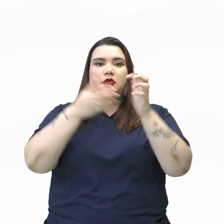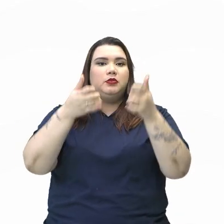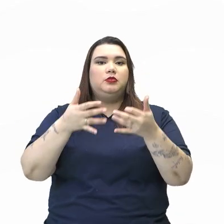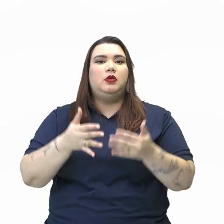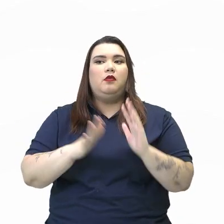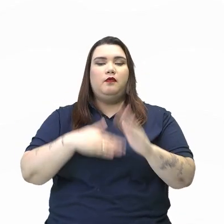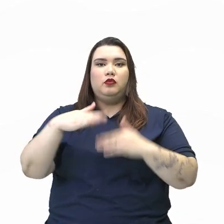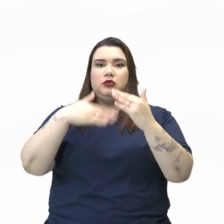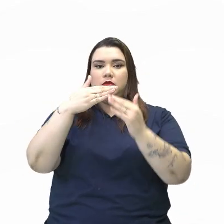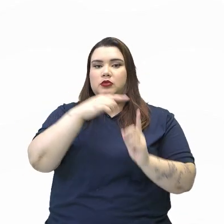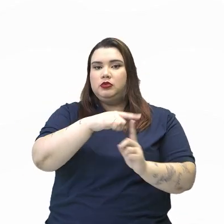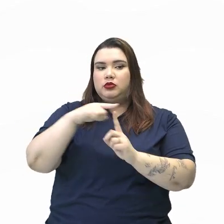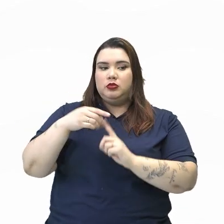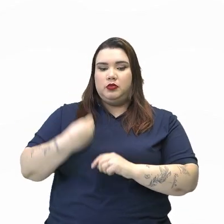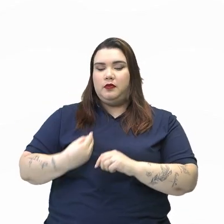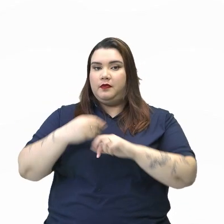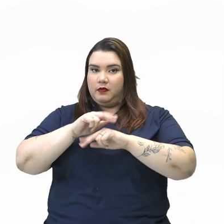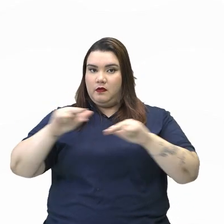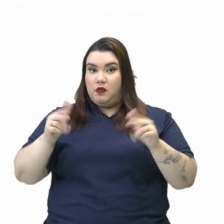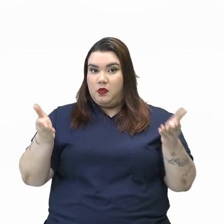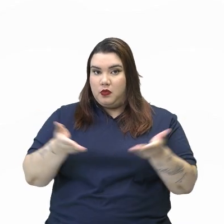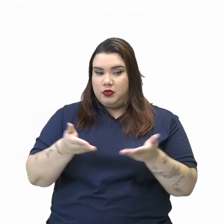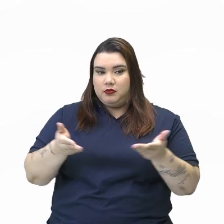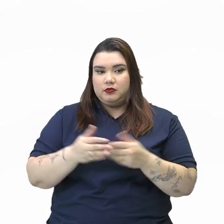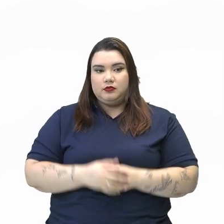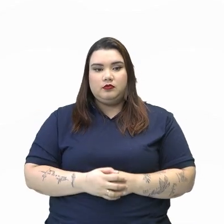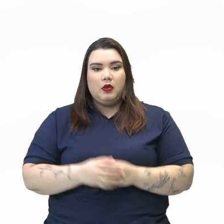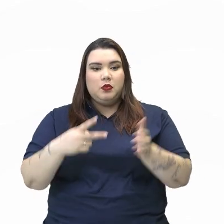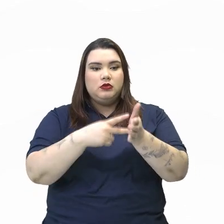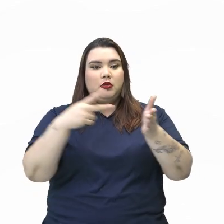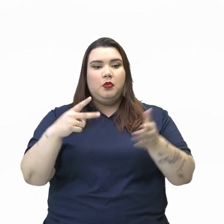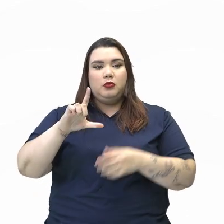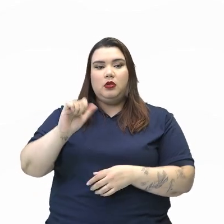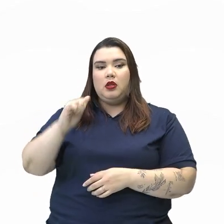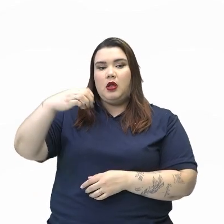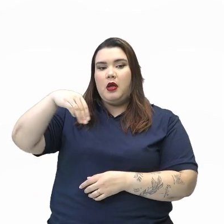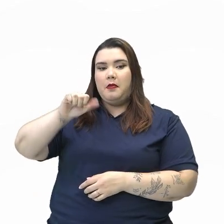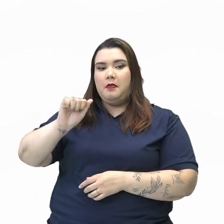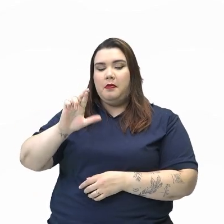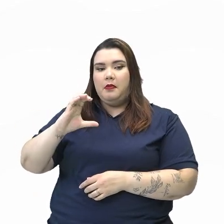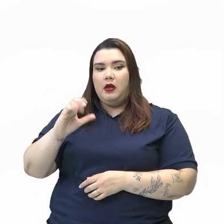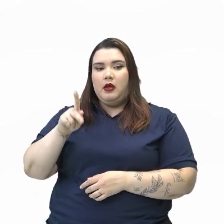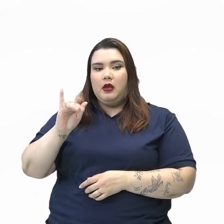das espécies hoje em dia. Nós temos o lamarckismo, que fala sobre a